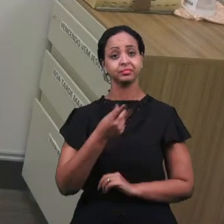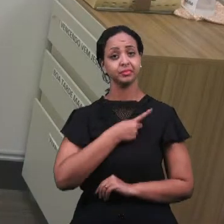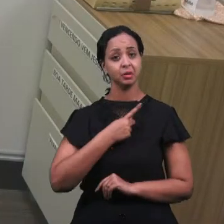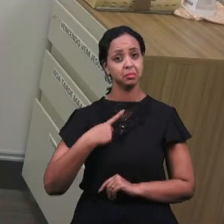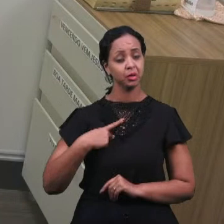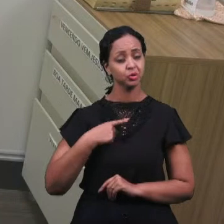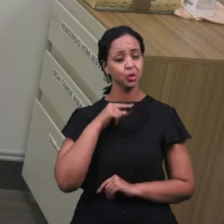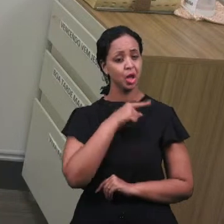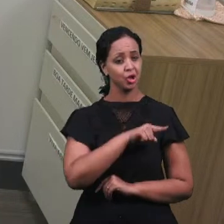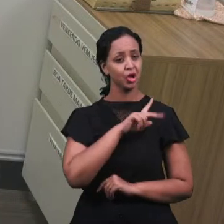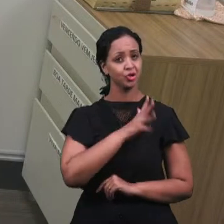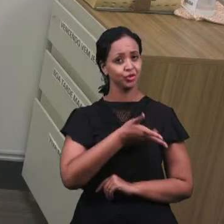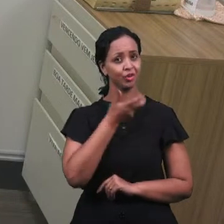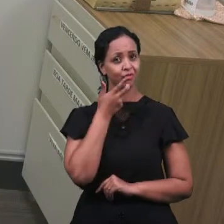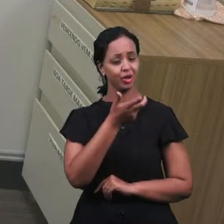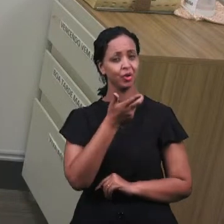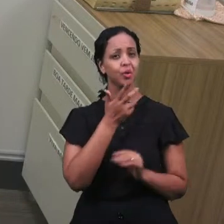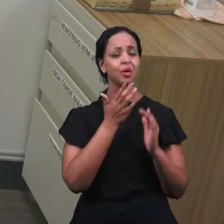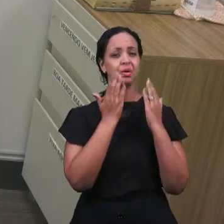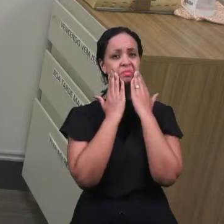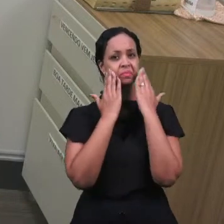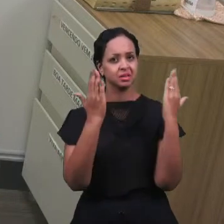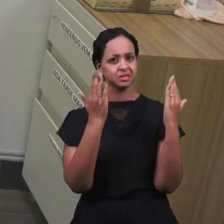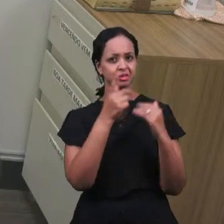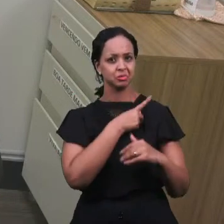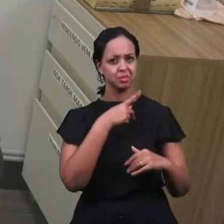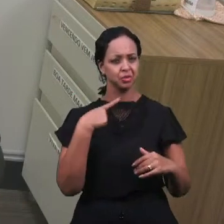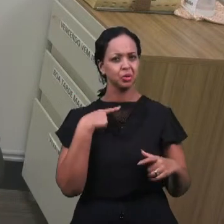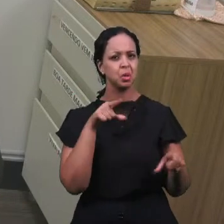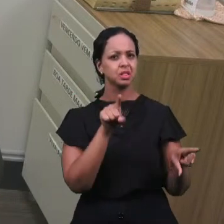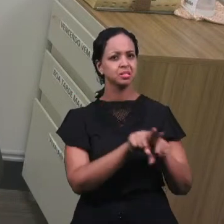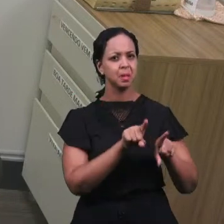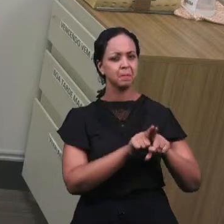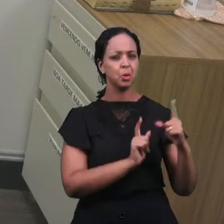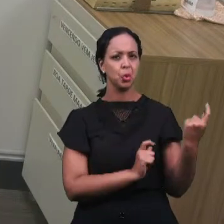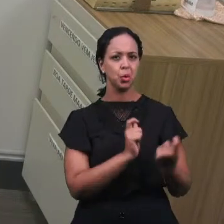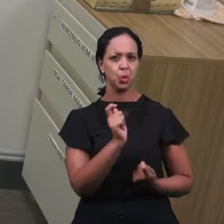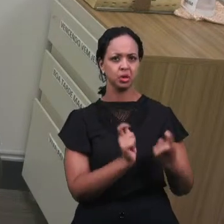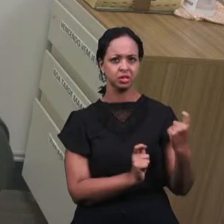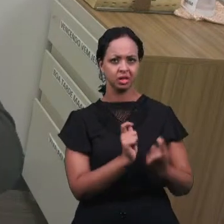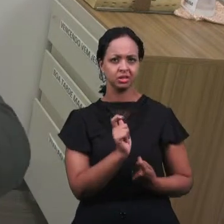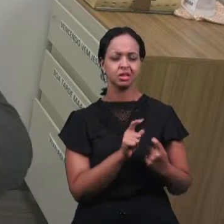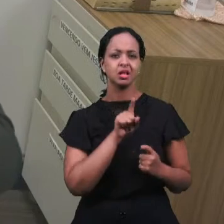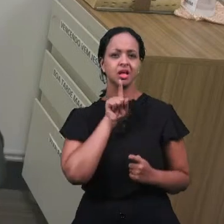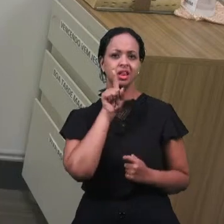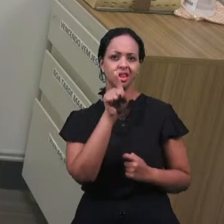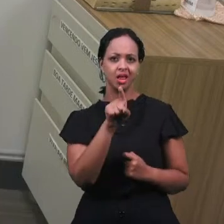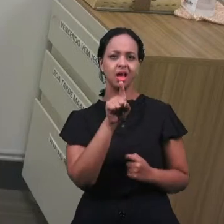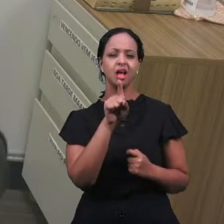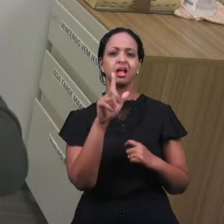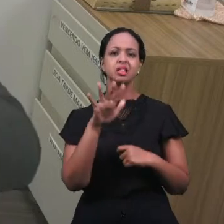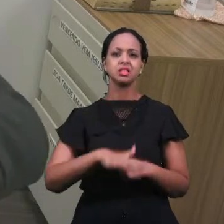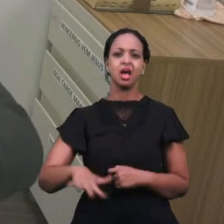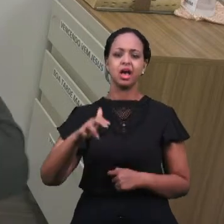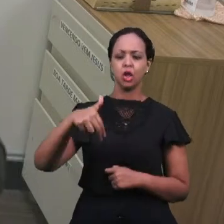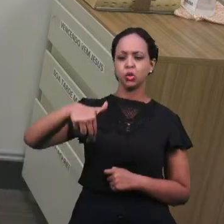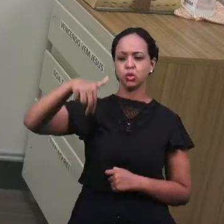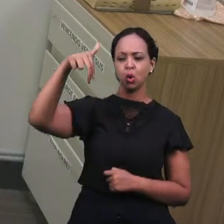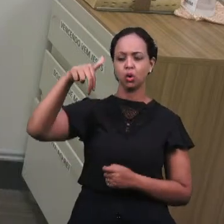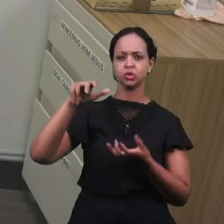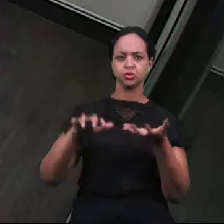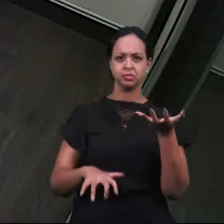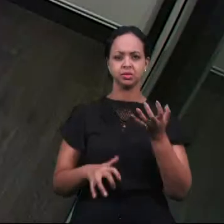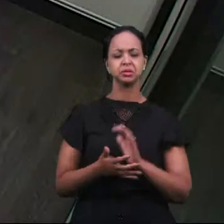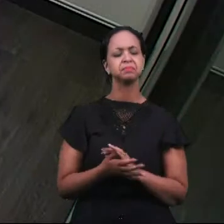mencionamos aqui no início, né, na apresentação do pastor, ele também está coordenando a área norte de Brasília. Como é que está ali o trabalho nessa área,